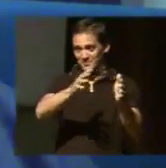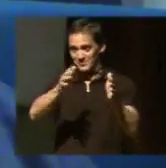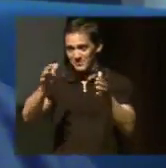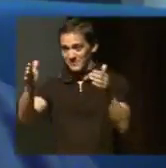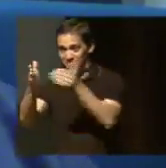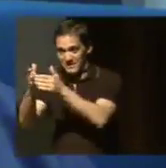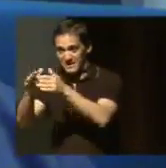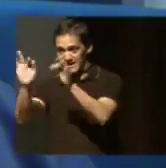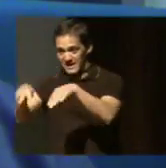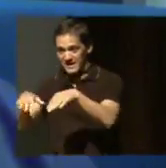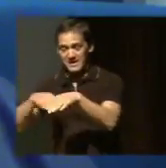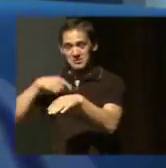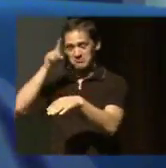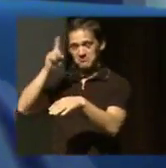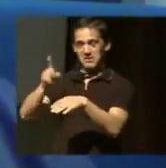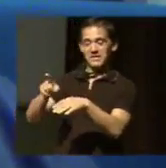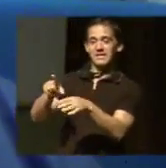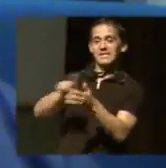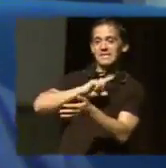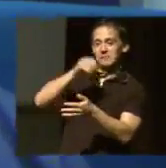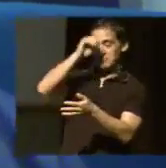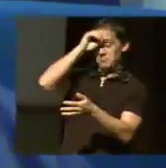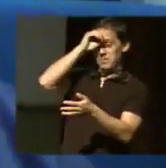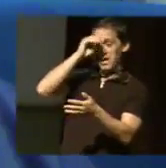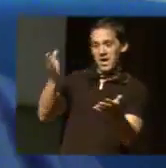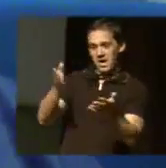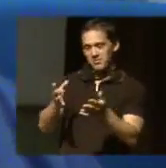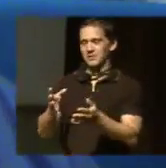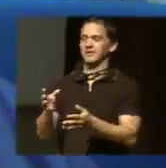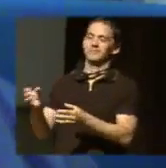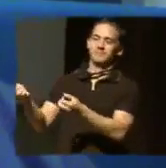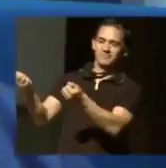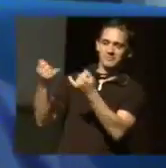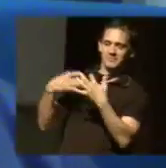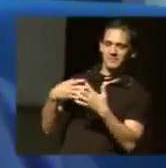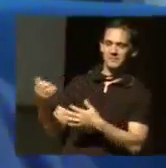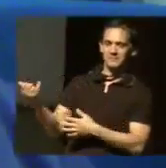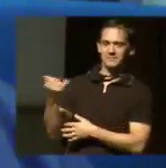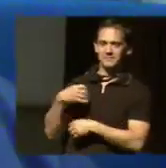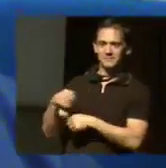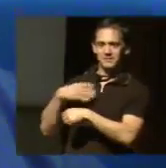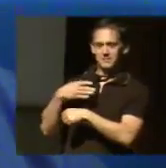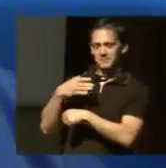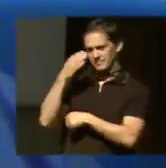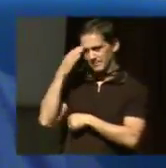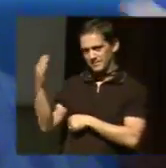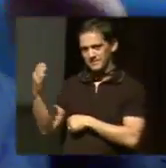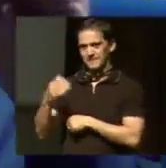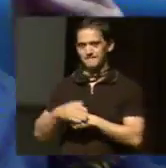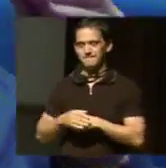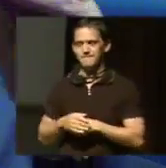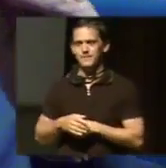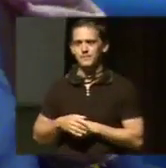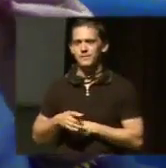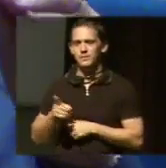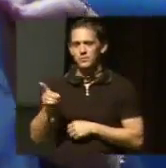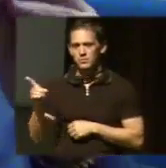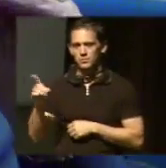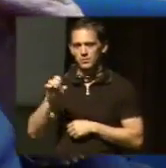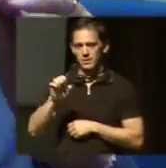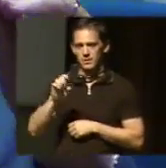Cuidado com o spoiler alheio. Ok, valeu. Eduardo, assim, ó, tu trouxe uma